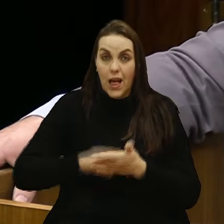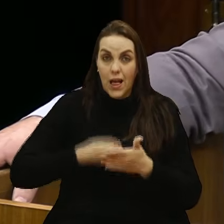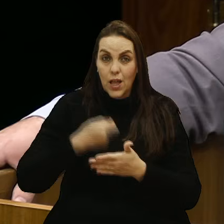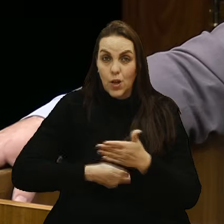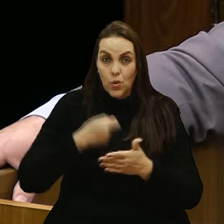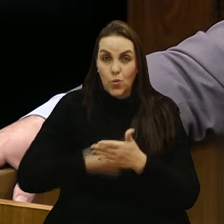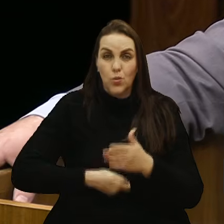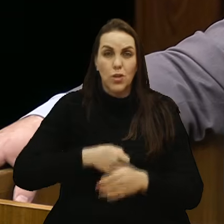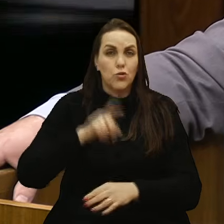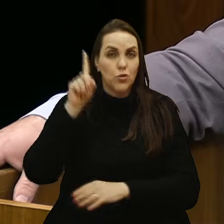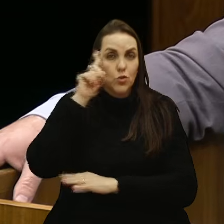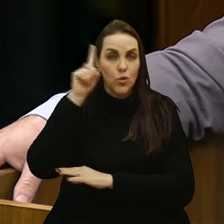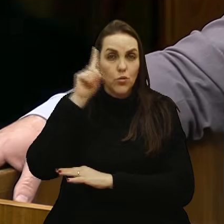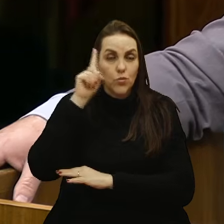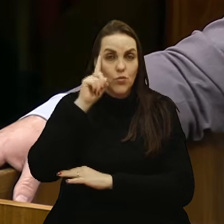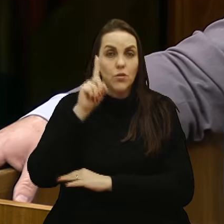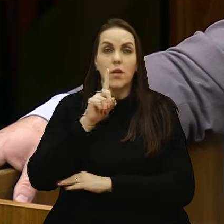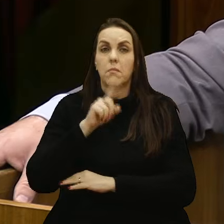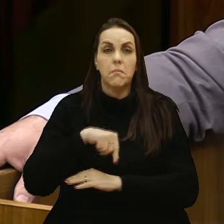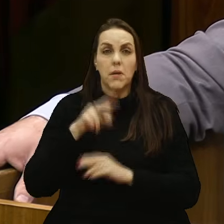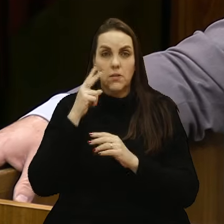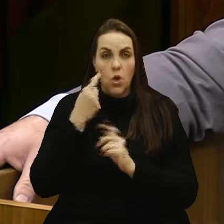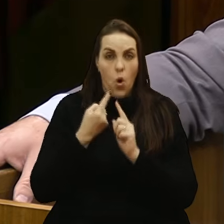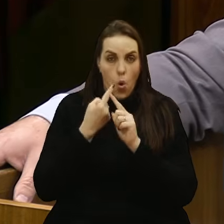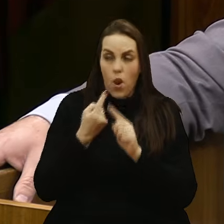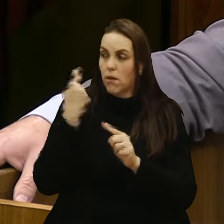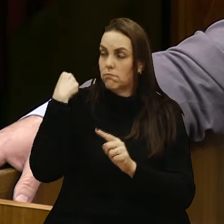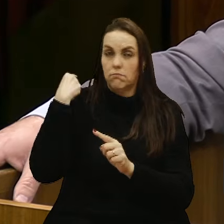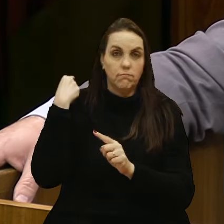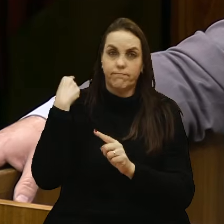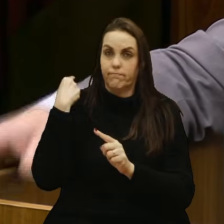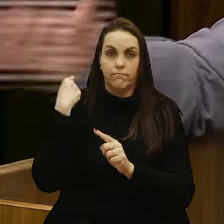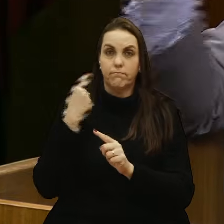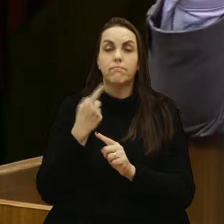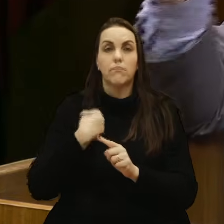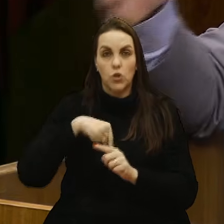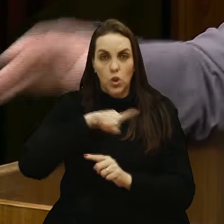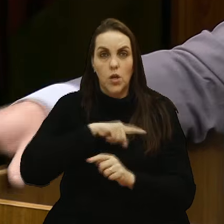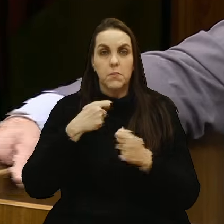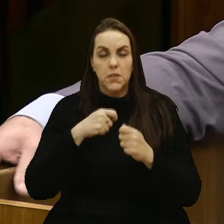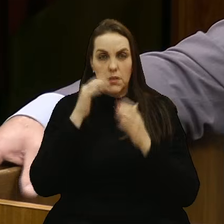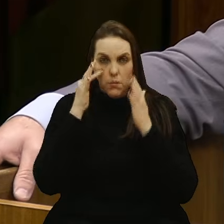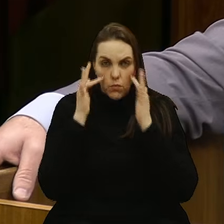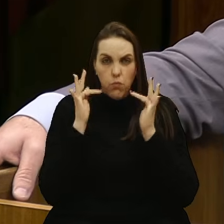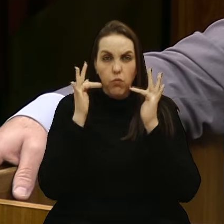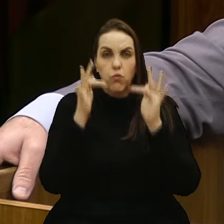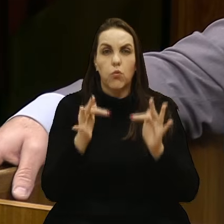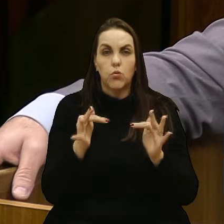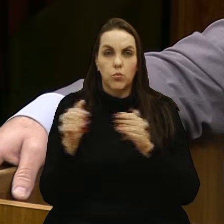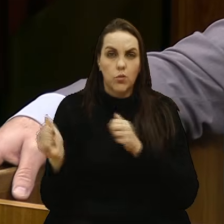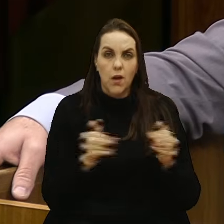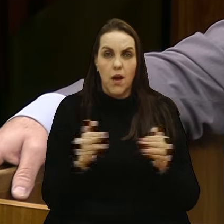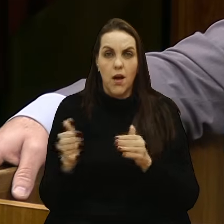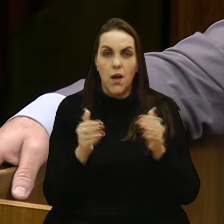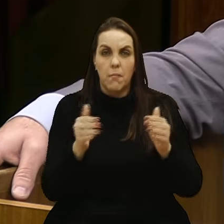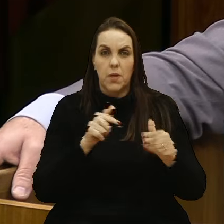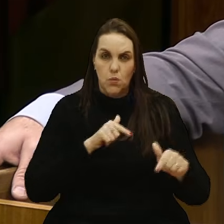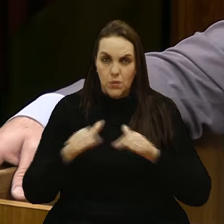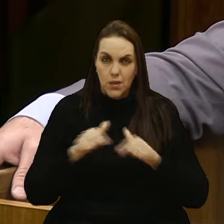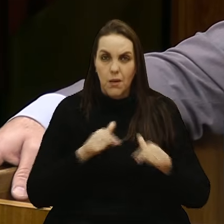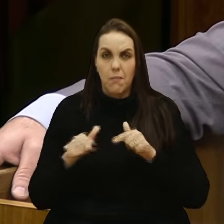árdua, diária, mas não vamos olhar para trás. É preciso que a gente olhe para frente um caminho, trabalhe